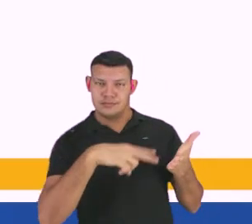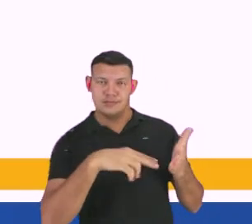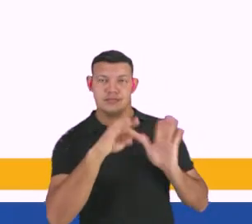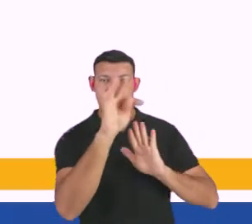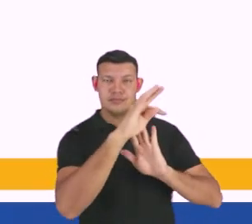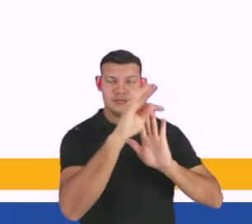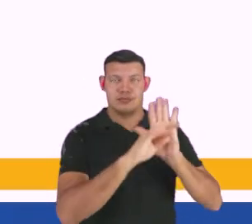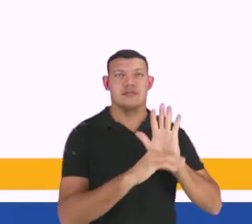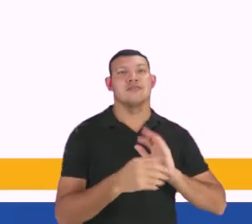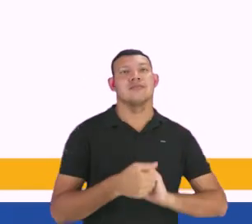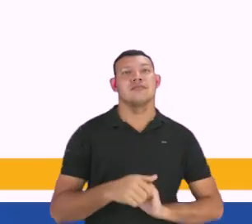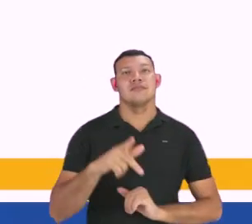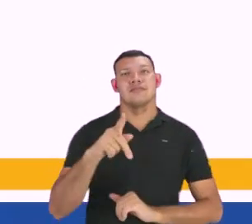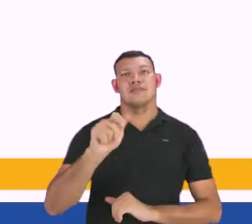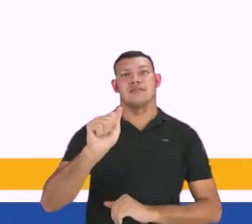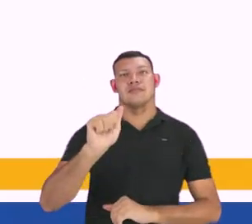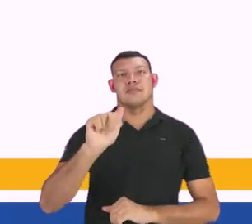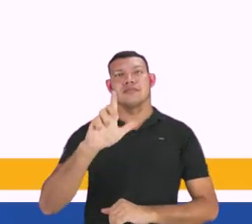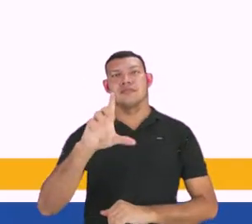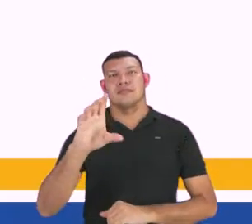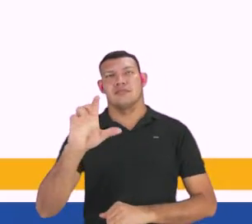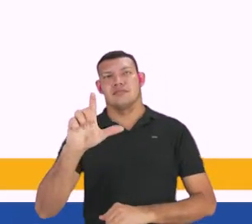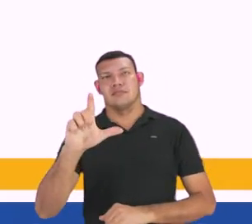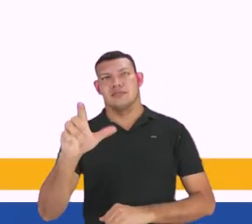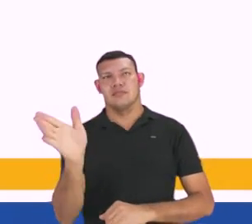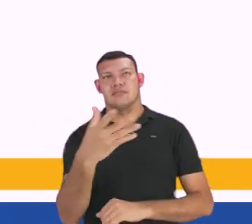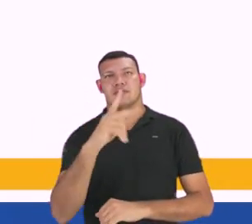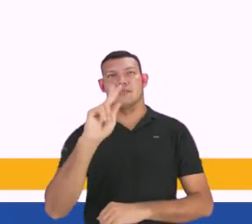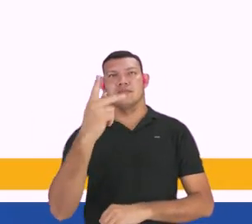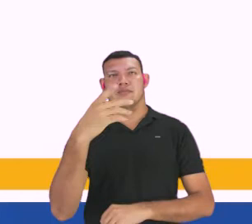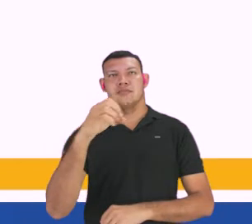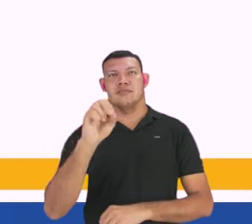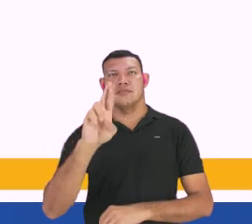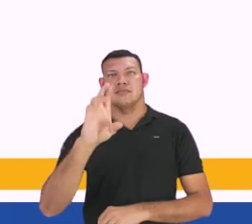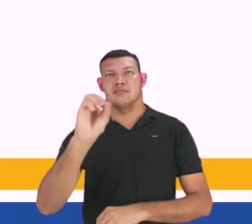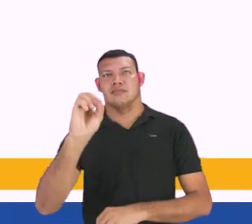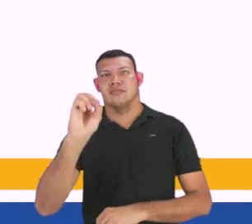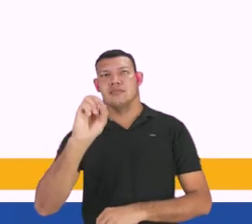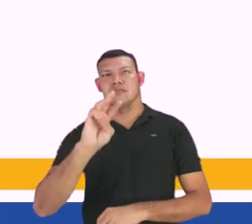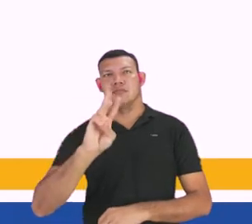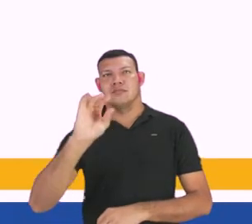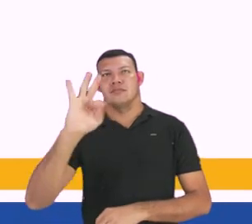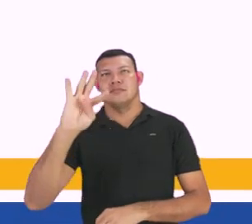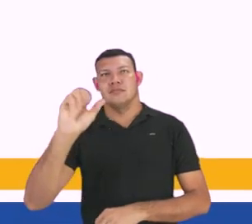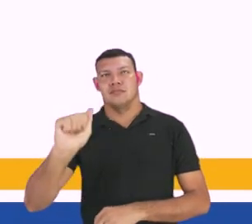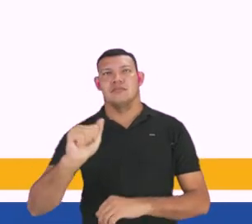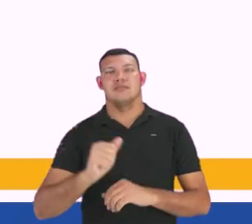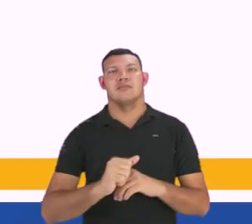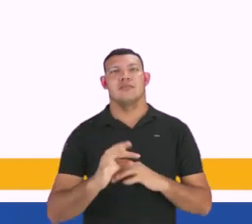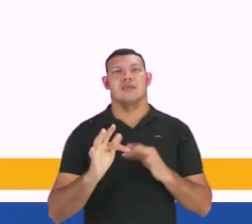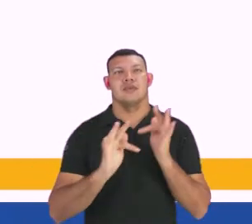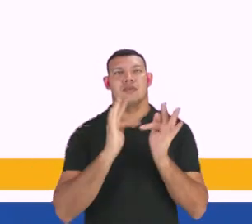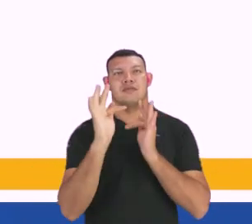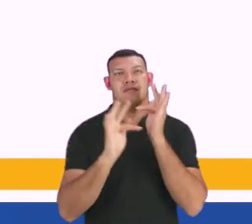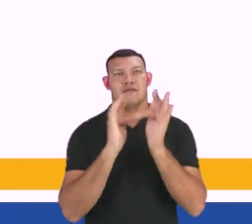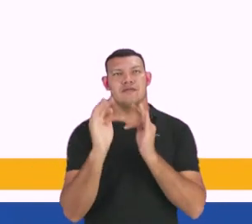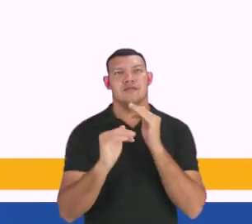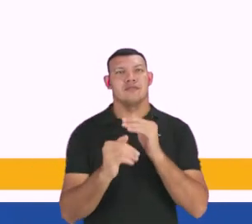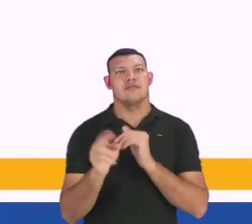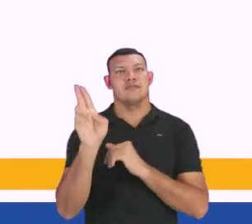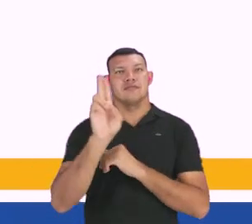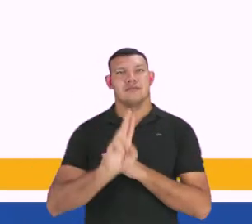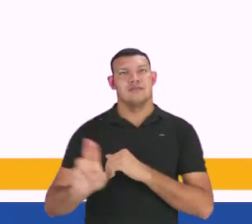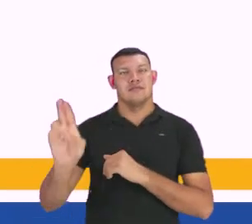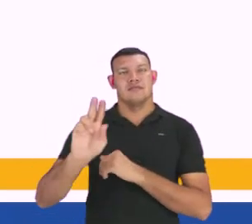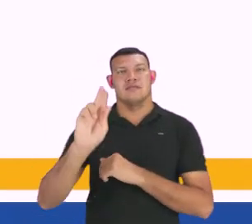Paul Horowitz, físico da Universidade de Harvard. Existe vida inteligente fora da